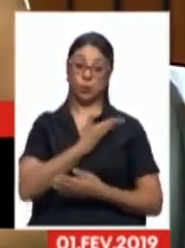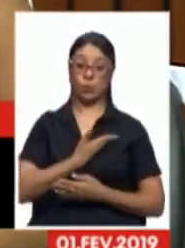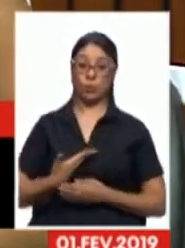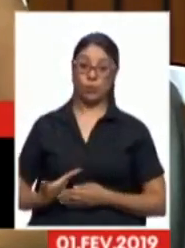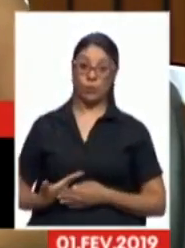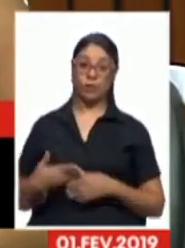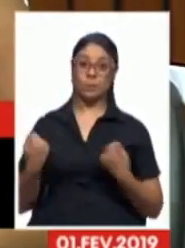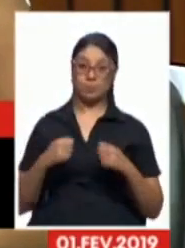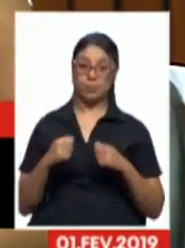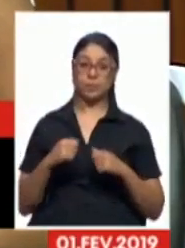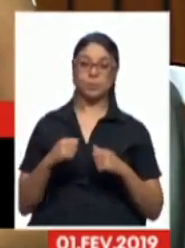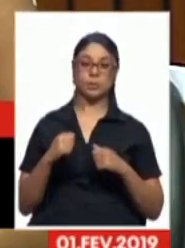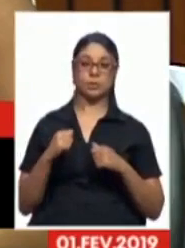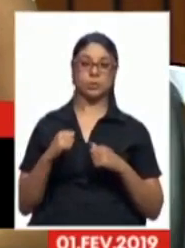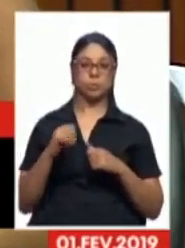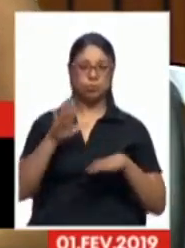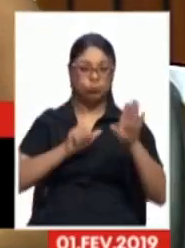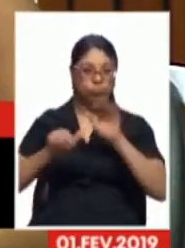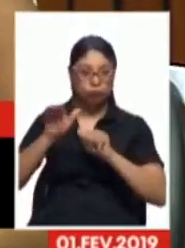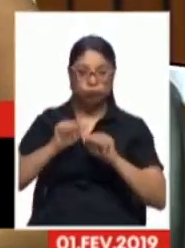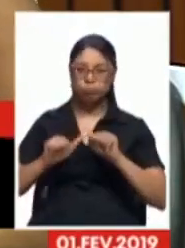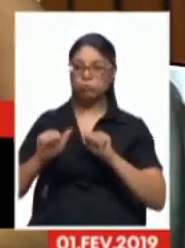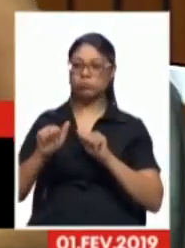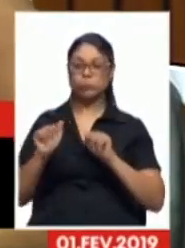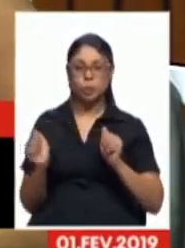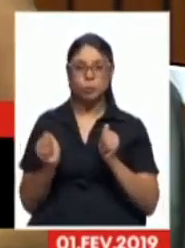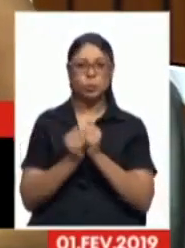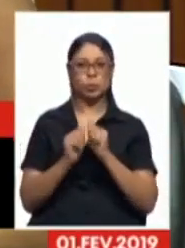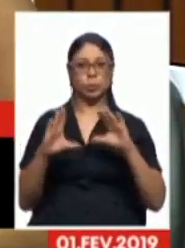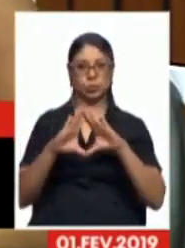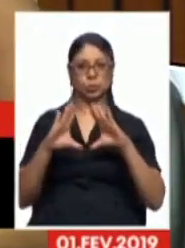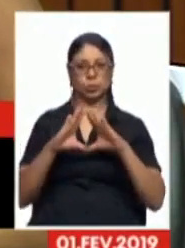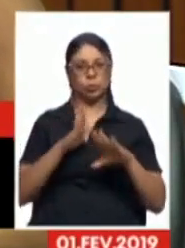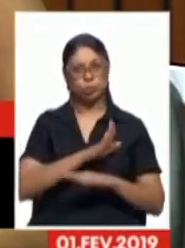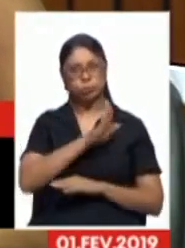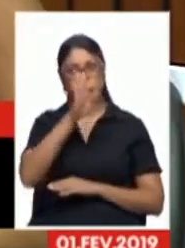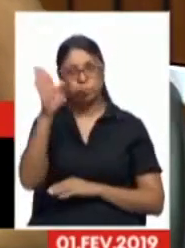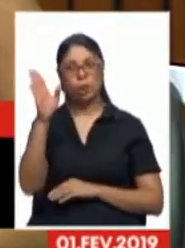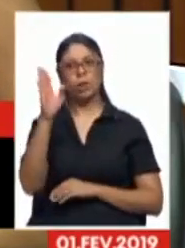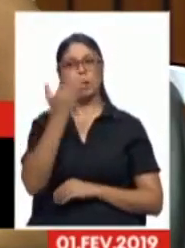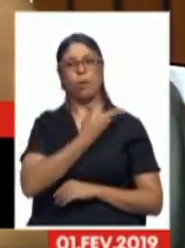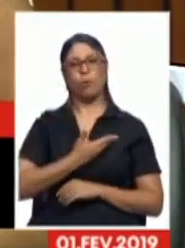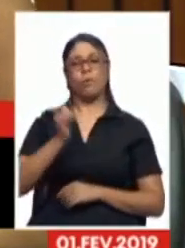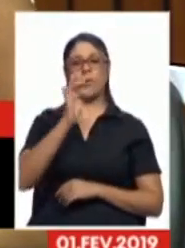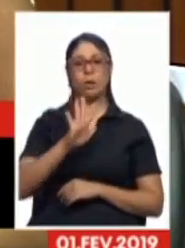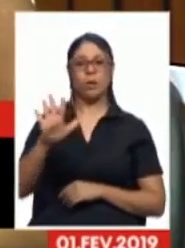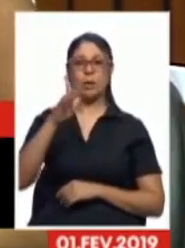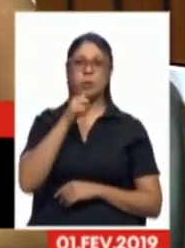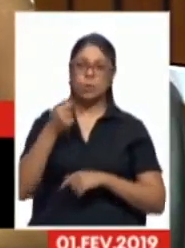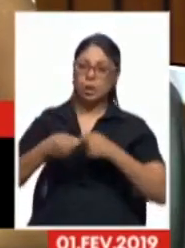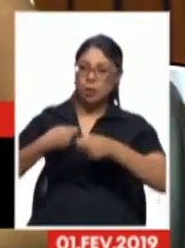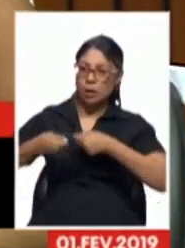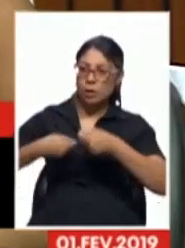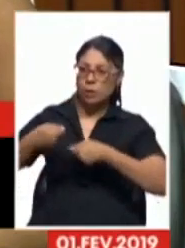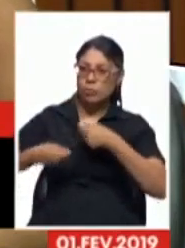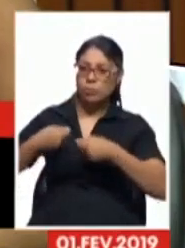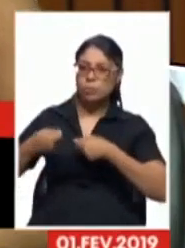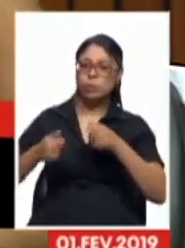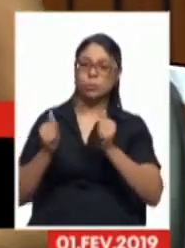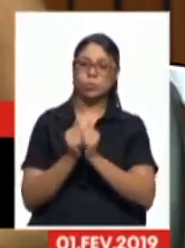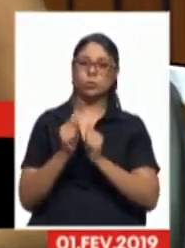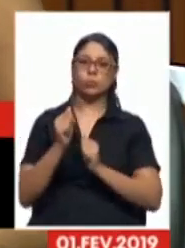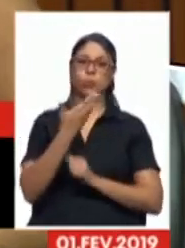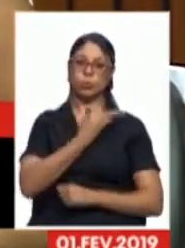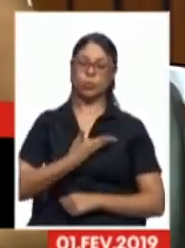devia chamar a Assembleia Legislativa para juntos irmos ao governo federal, para negociar com o governo